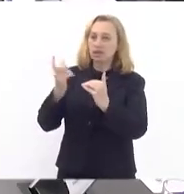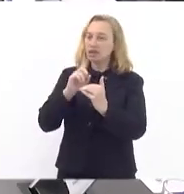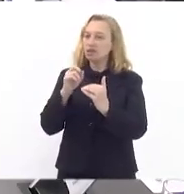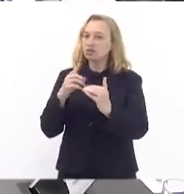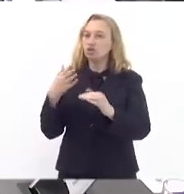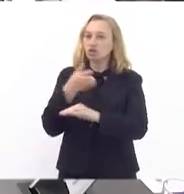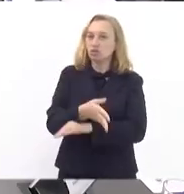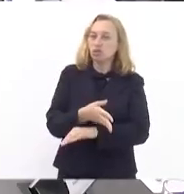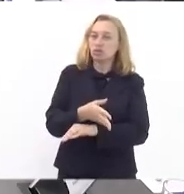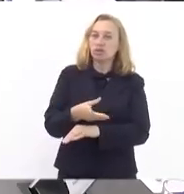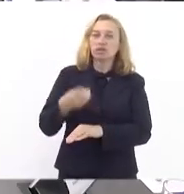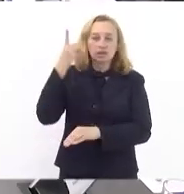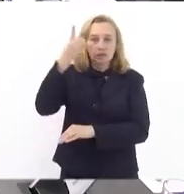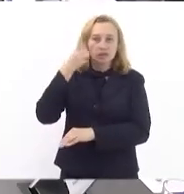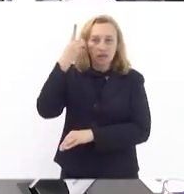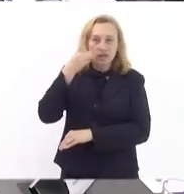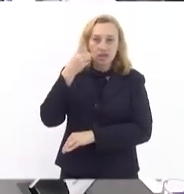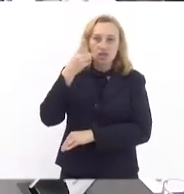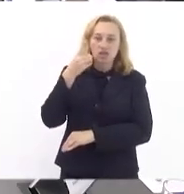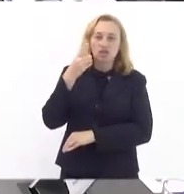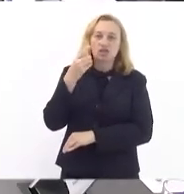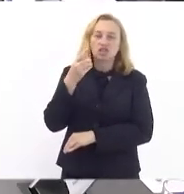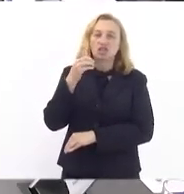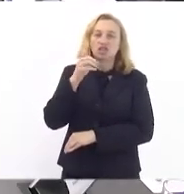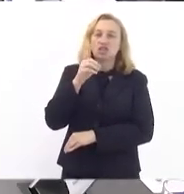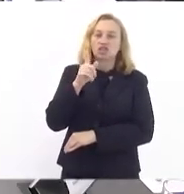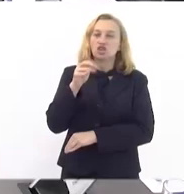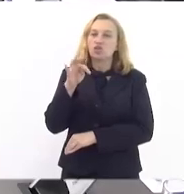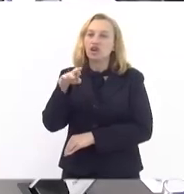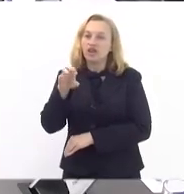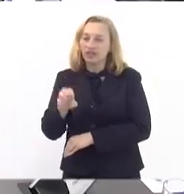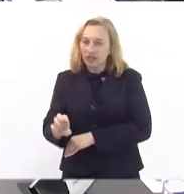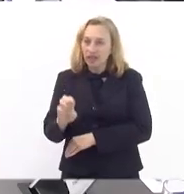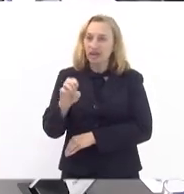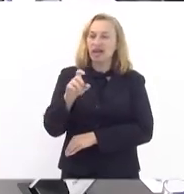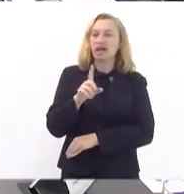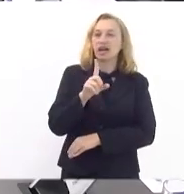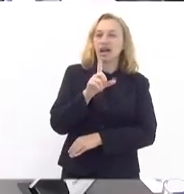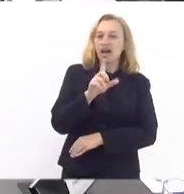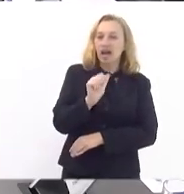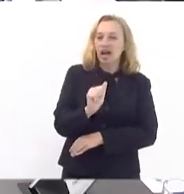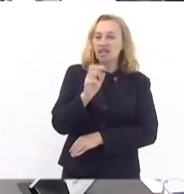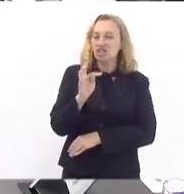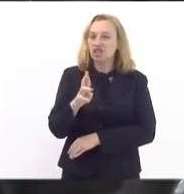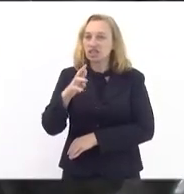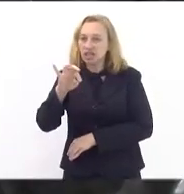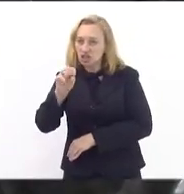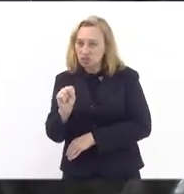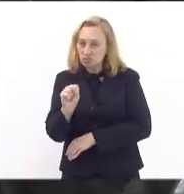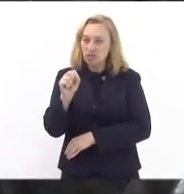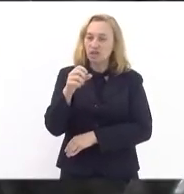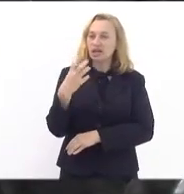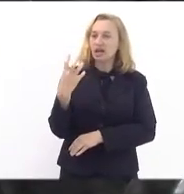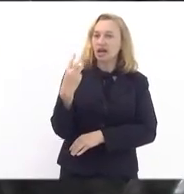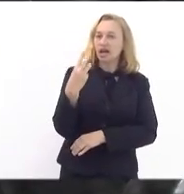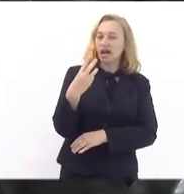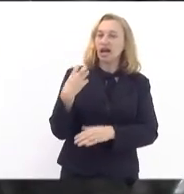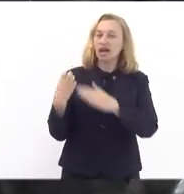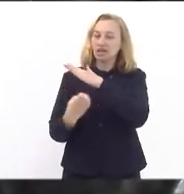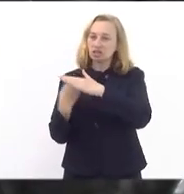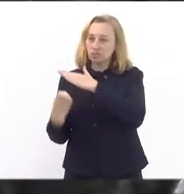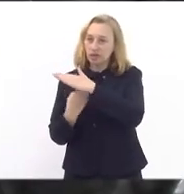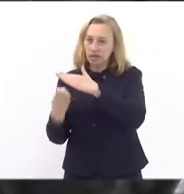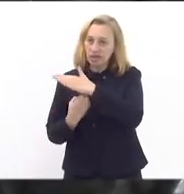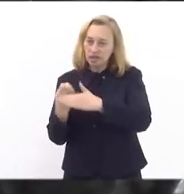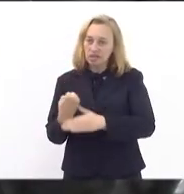chegou que o deputado Giovani Ratinho o assetransp agetransp SuperVia Polícia Civil a